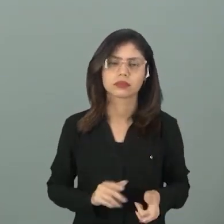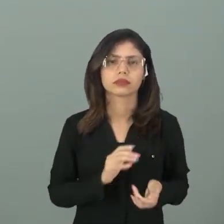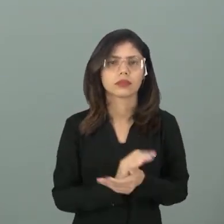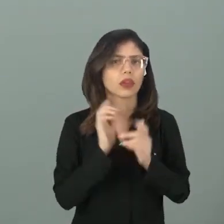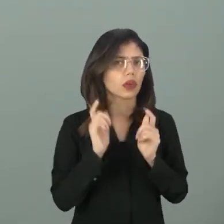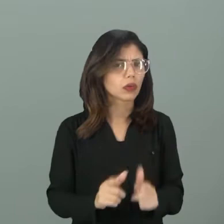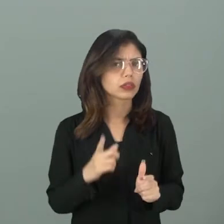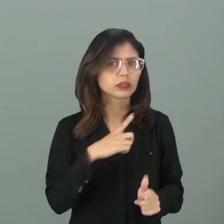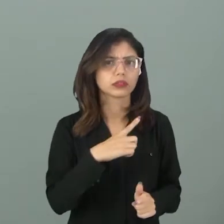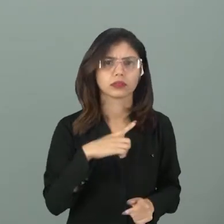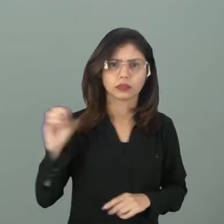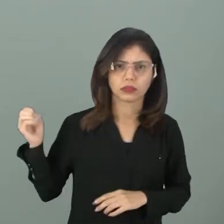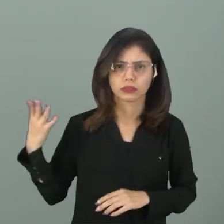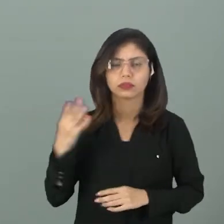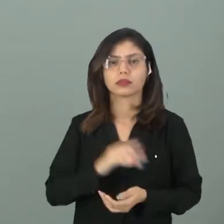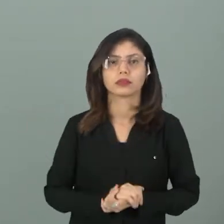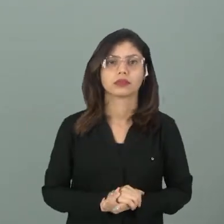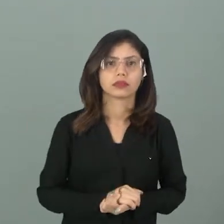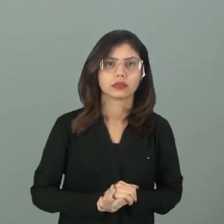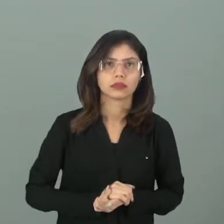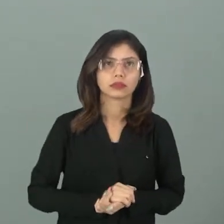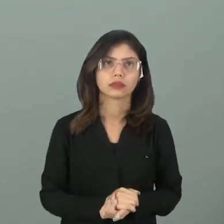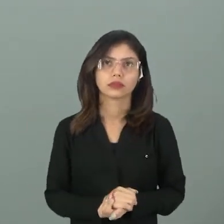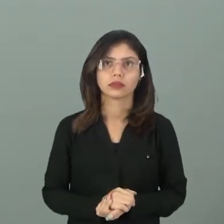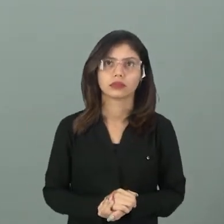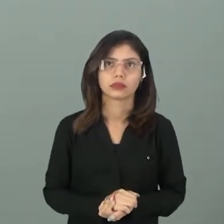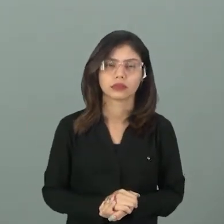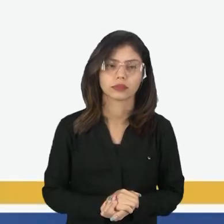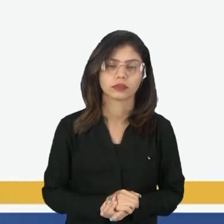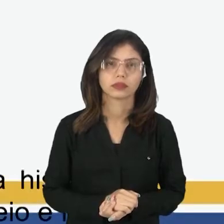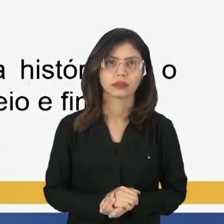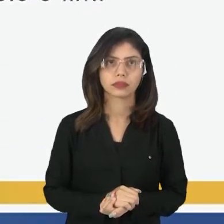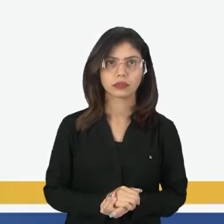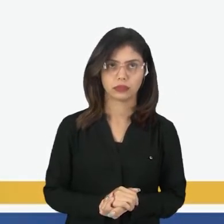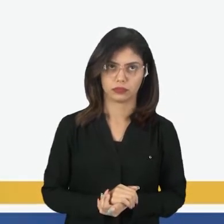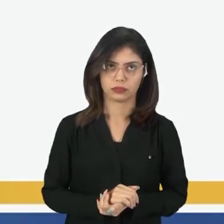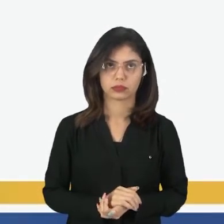onde está acontecendo os fatos, tá bom? Vamos para a próxima característica aí.